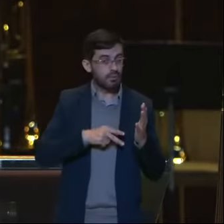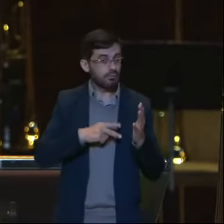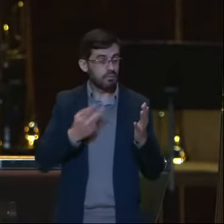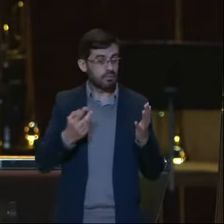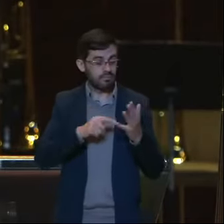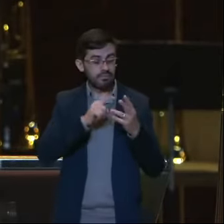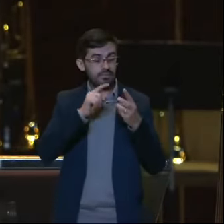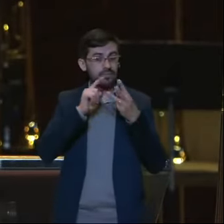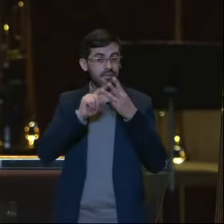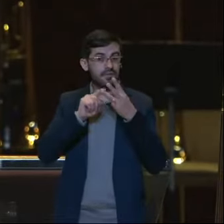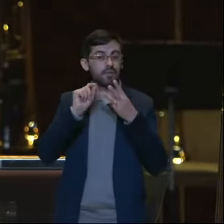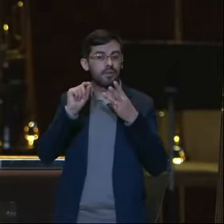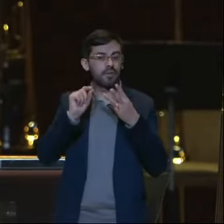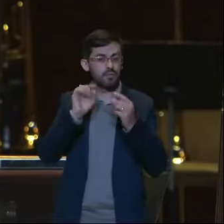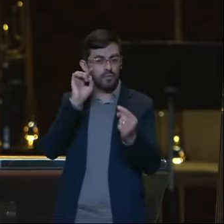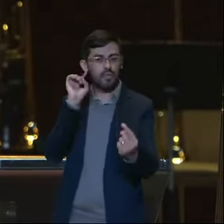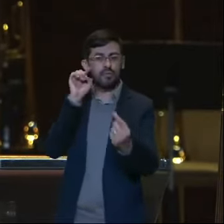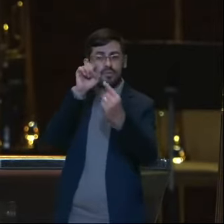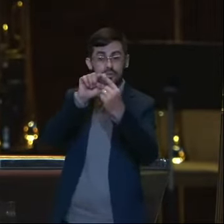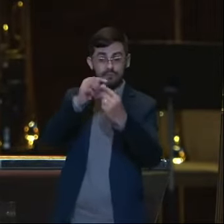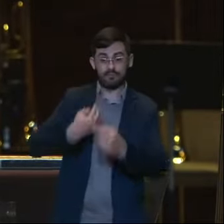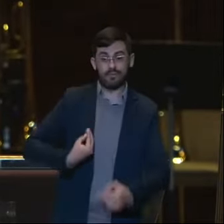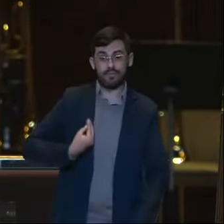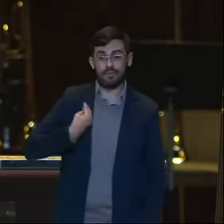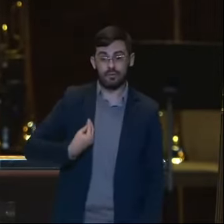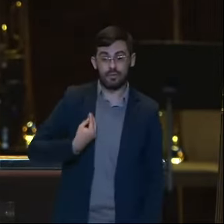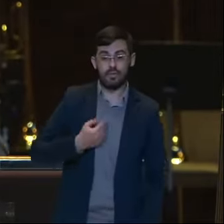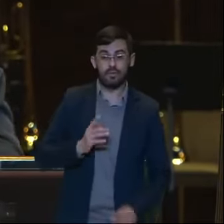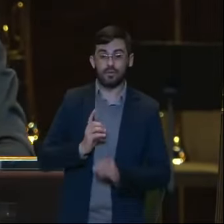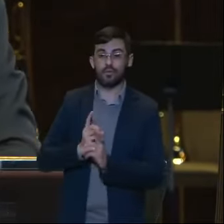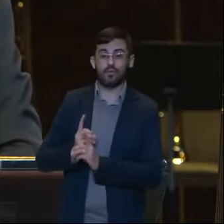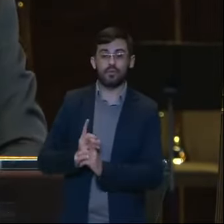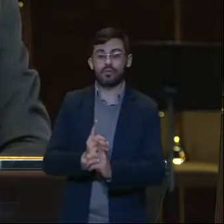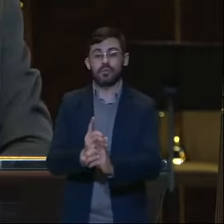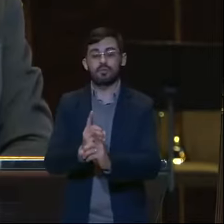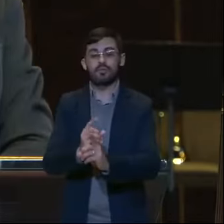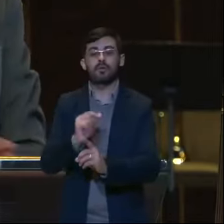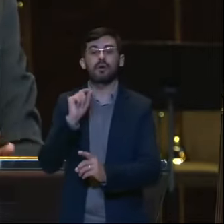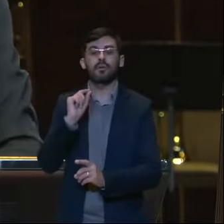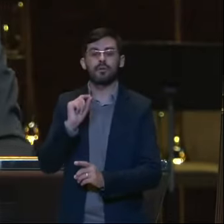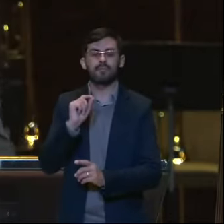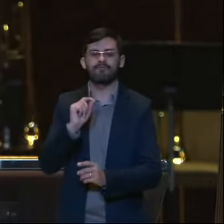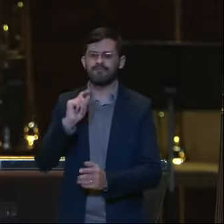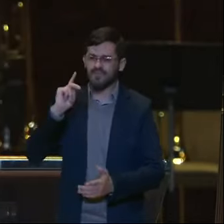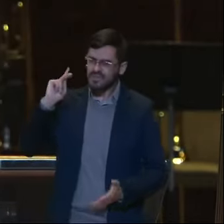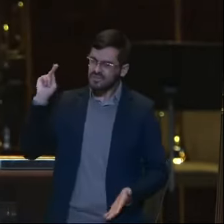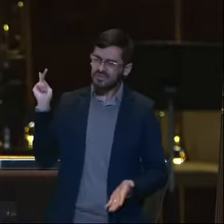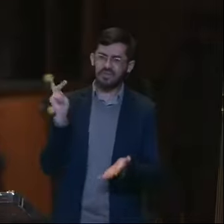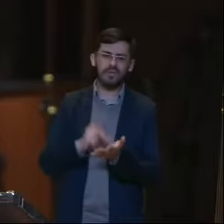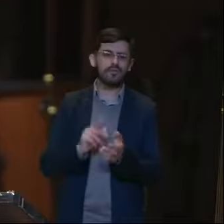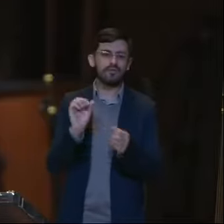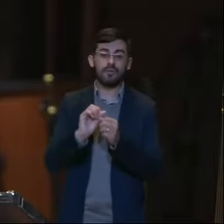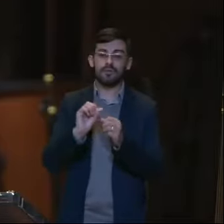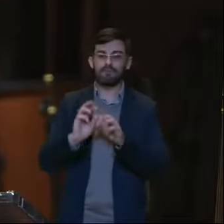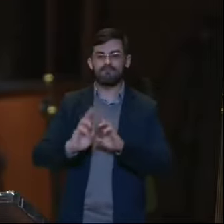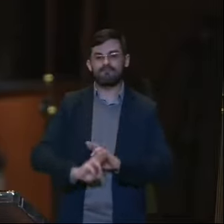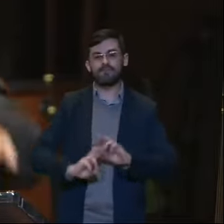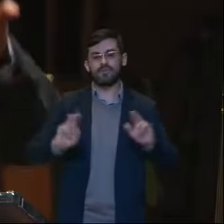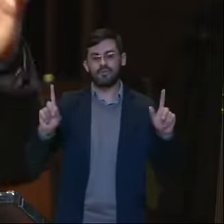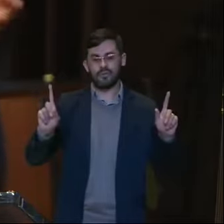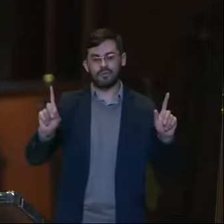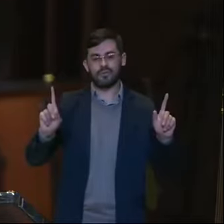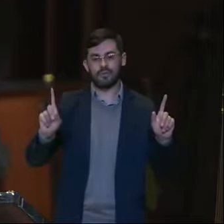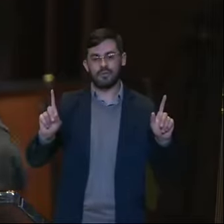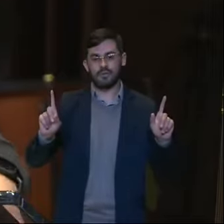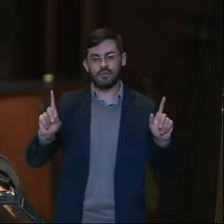Jesus falou que o propósito de vida dos seus discípulos seria radicalmente diferente.